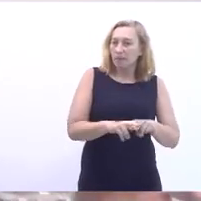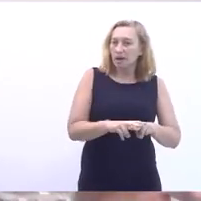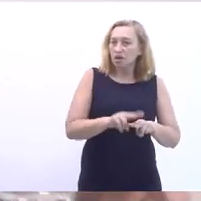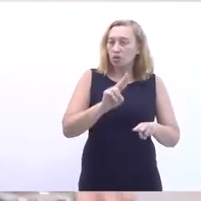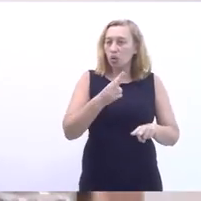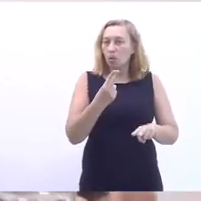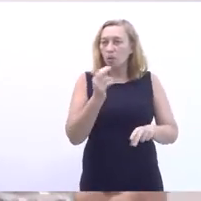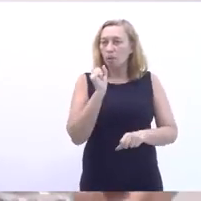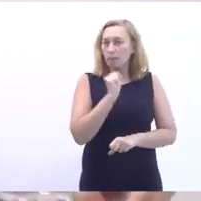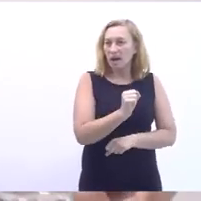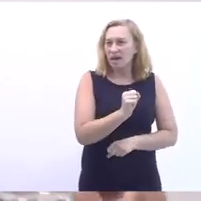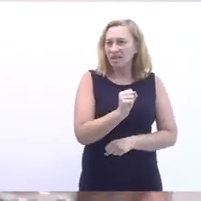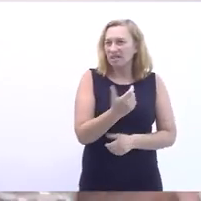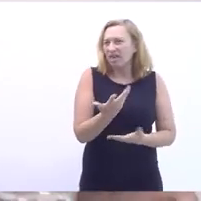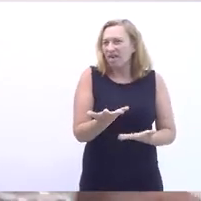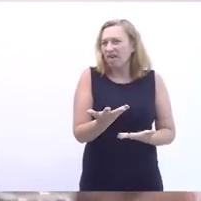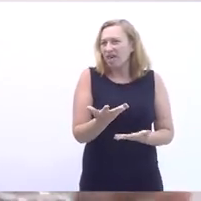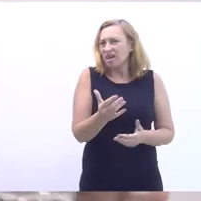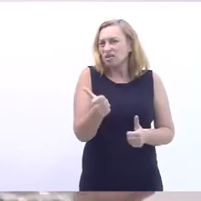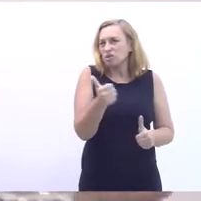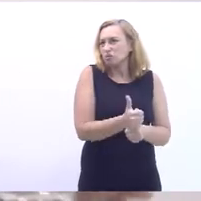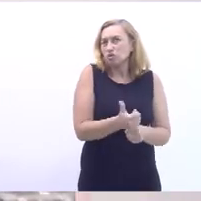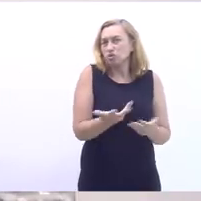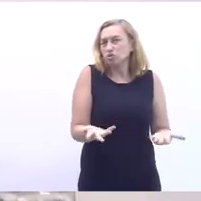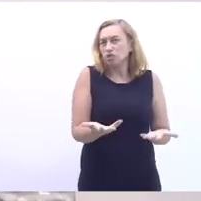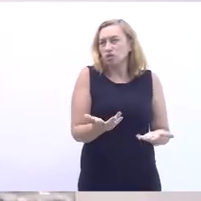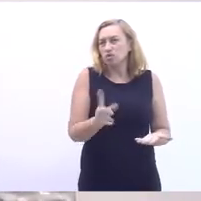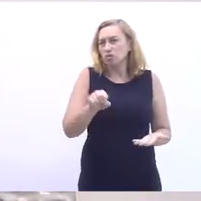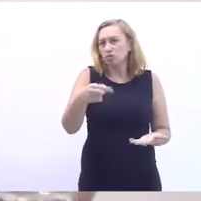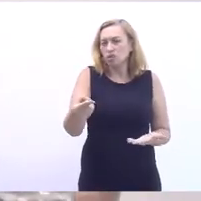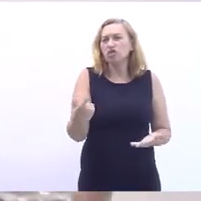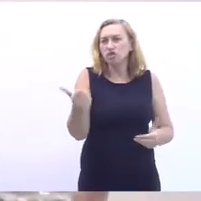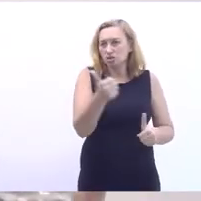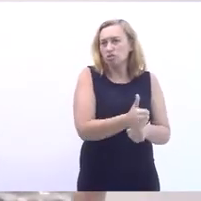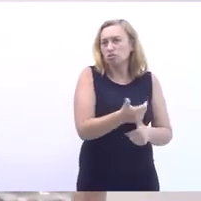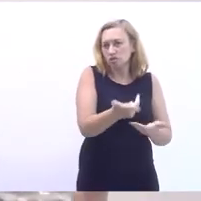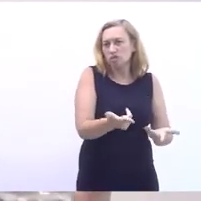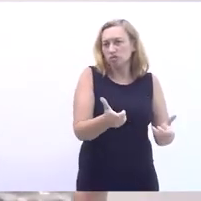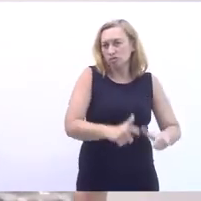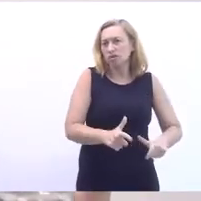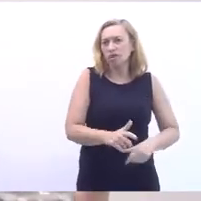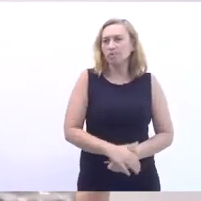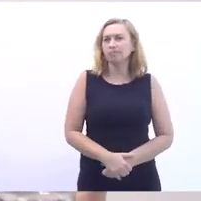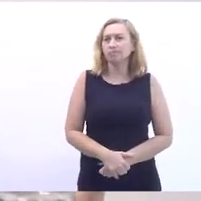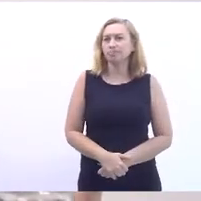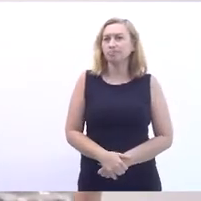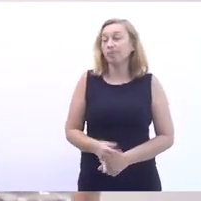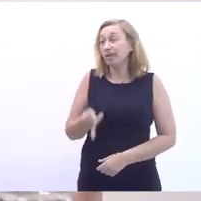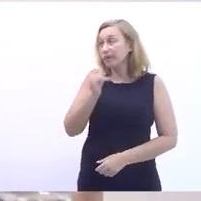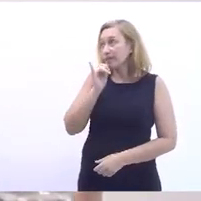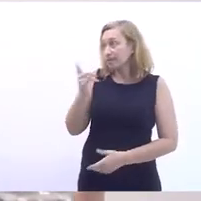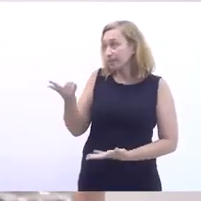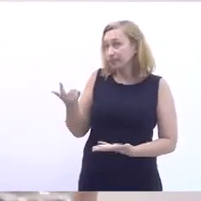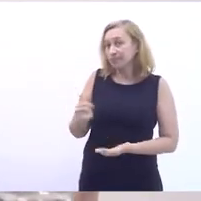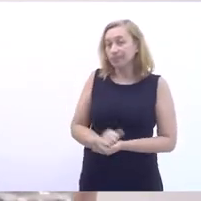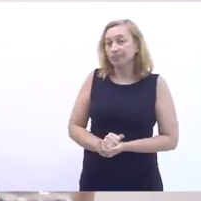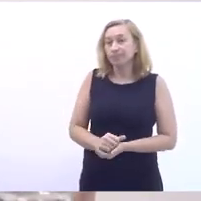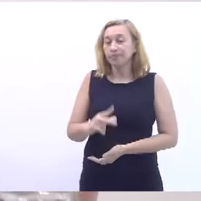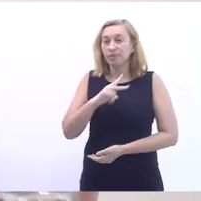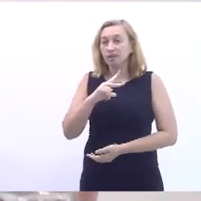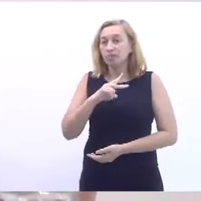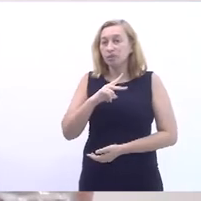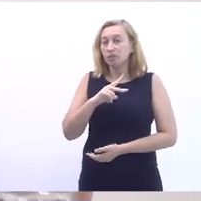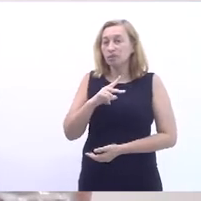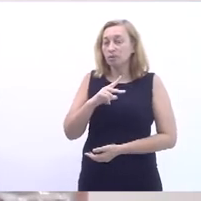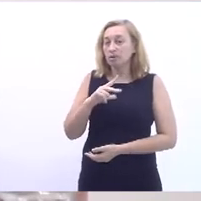e é totalmente a substitui vá no dia seguinte já tem outro cara ocupando espaço o exemplo disso na própria